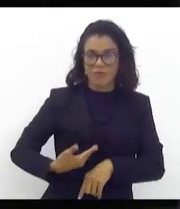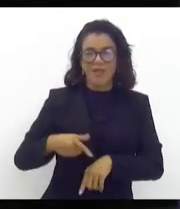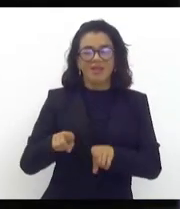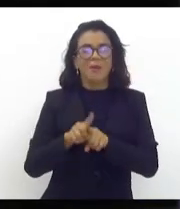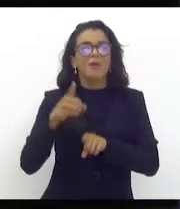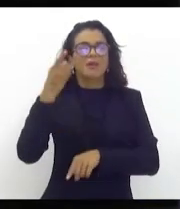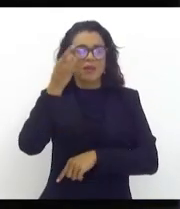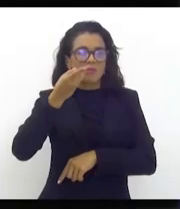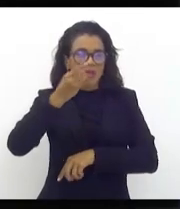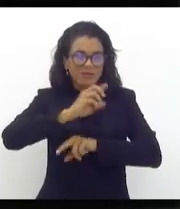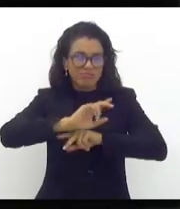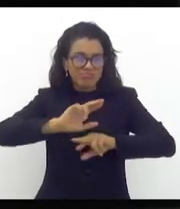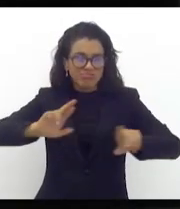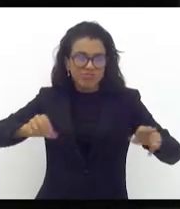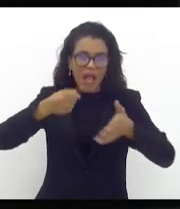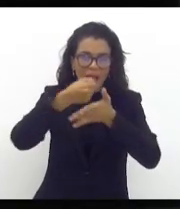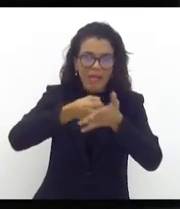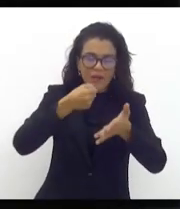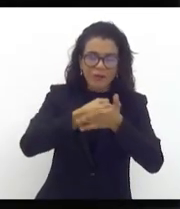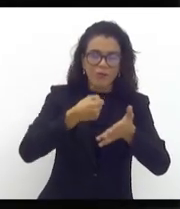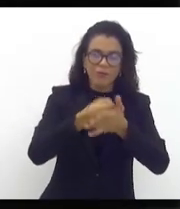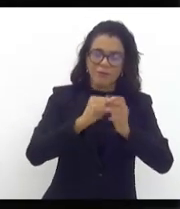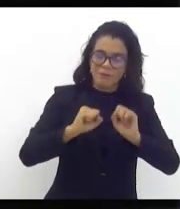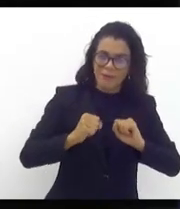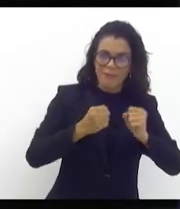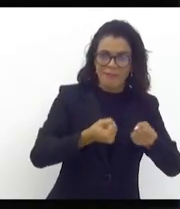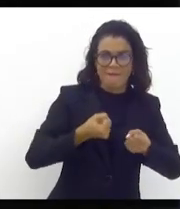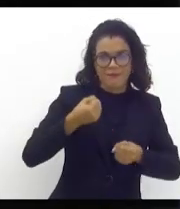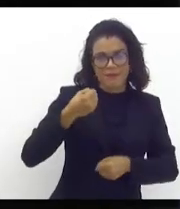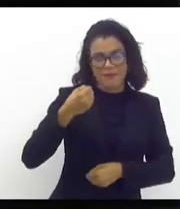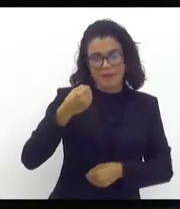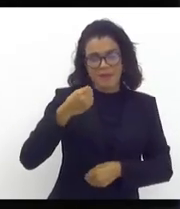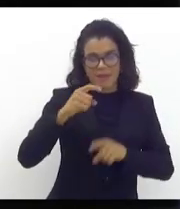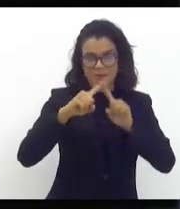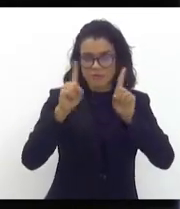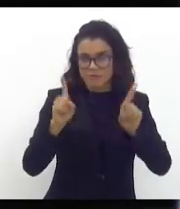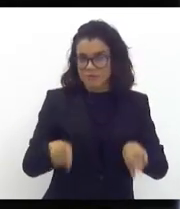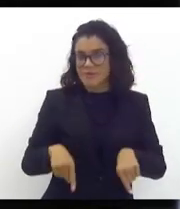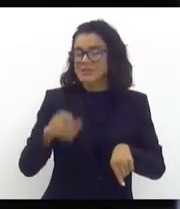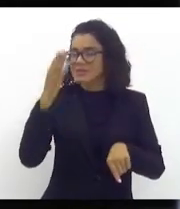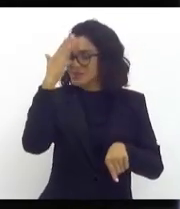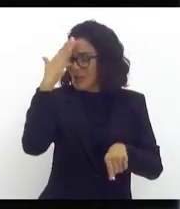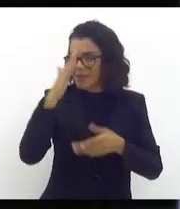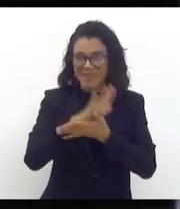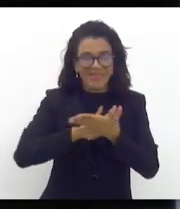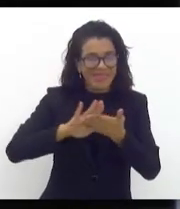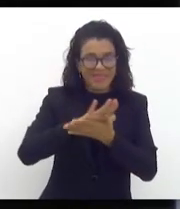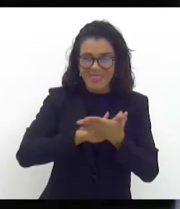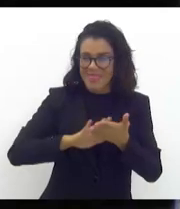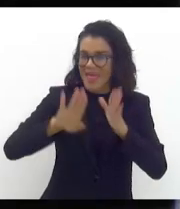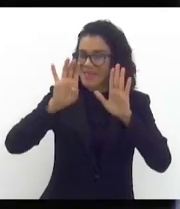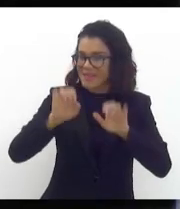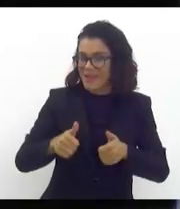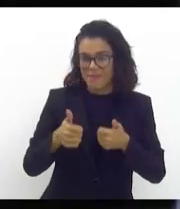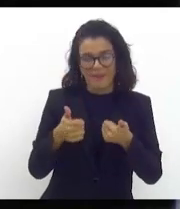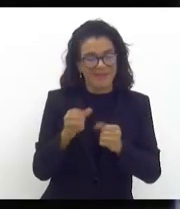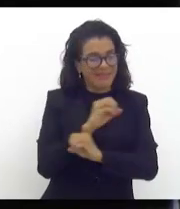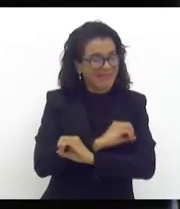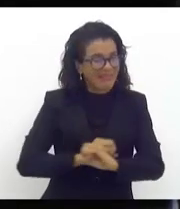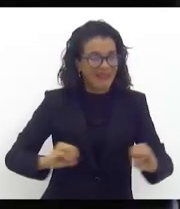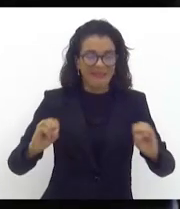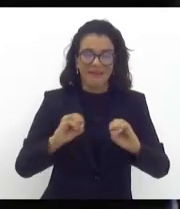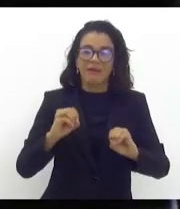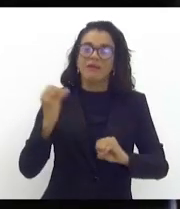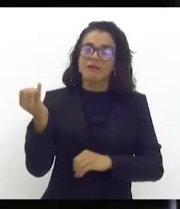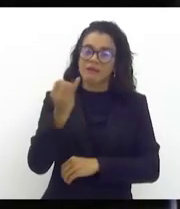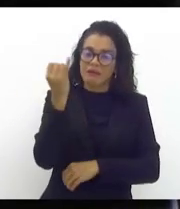lutam pelos servidores e que sabem que nada vai bem, que nada está sendo bem encaminhado e que é importante, de